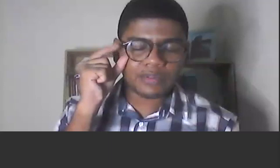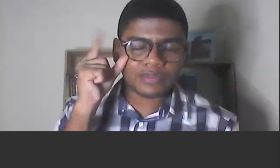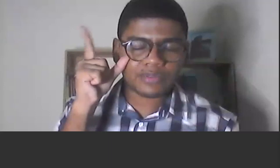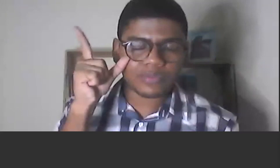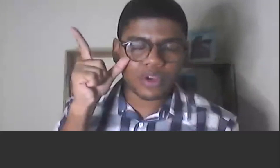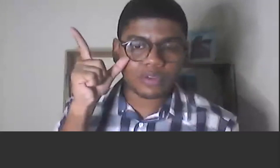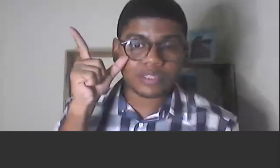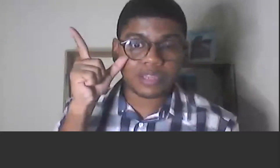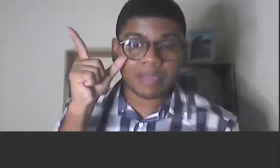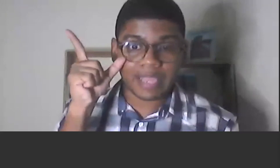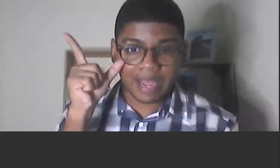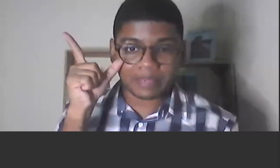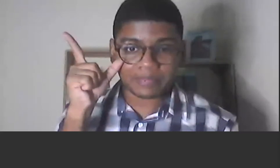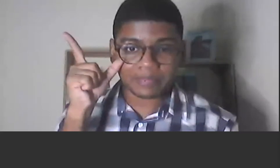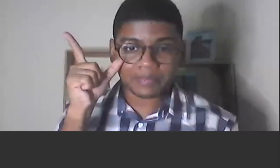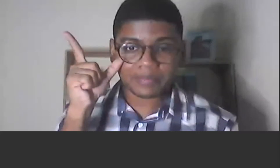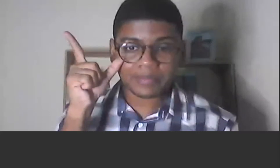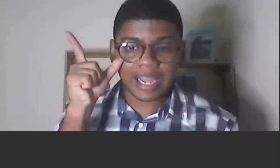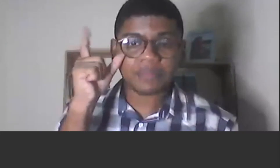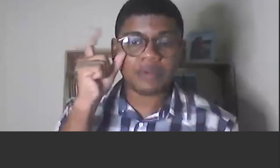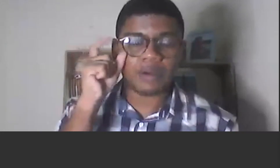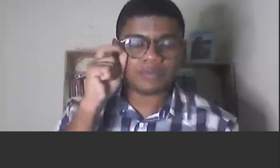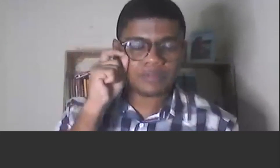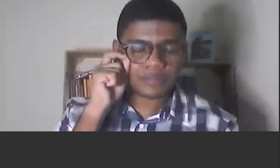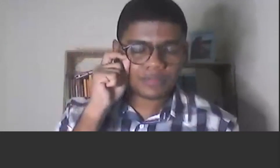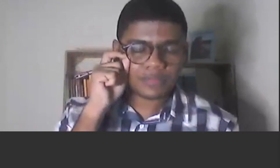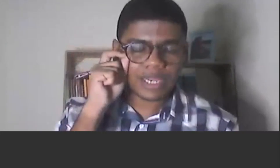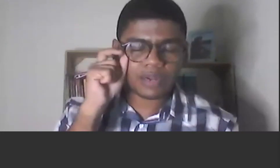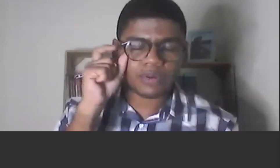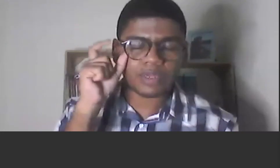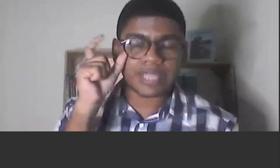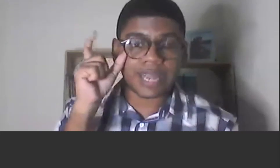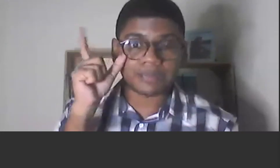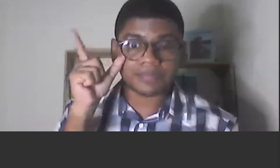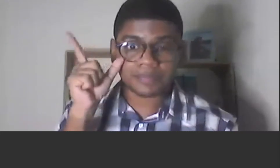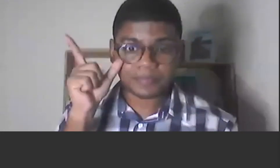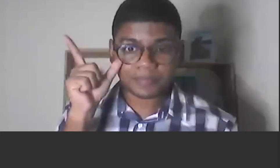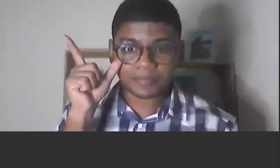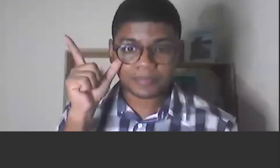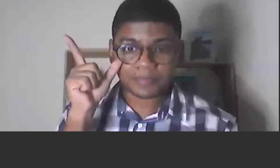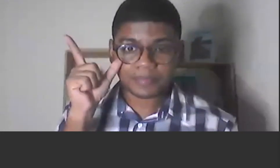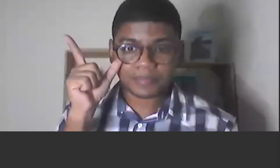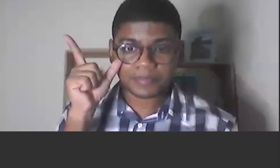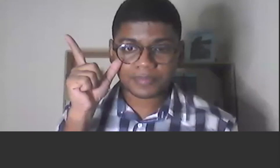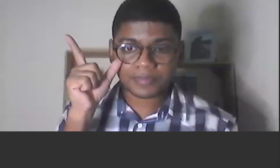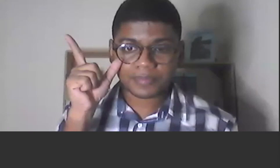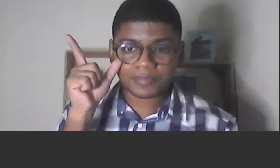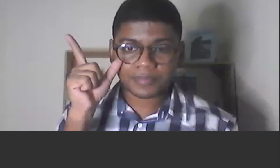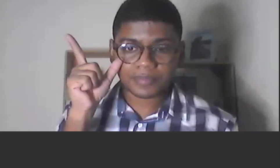os dedos, os olhos também abrem, tá? Então, ó, acordar.